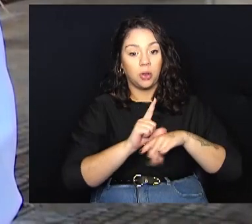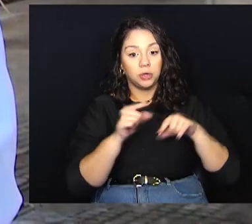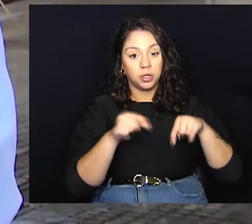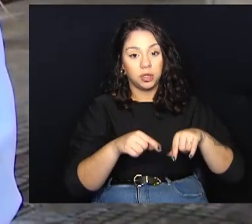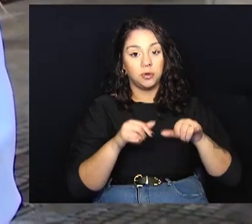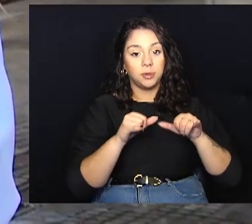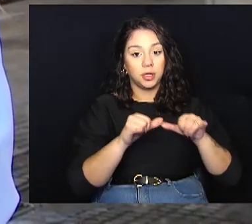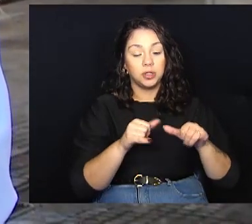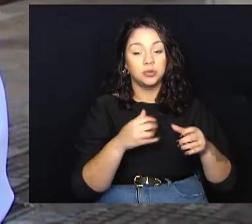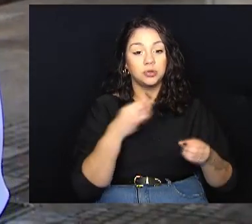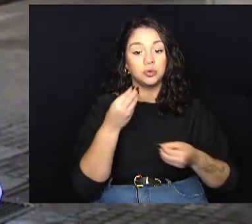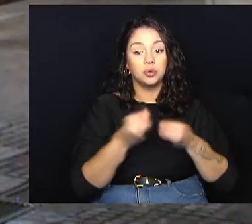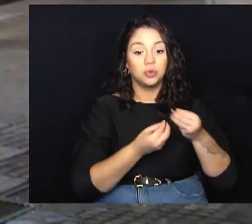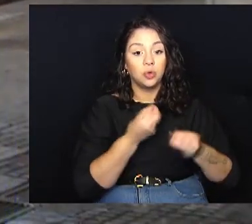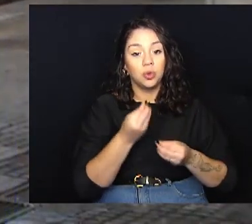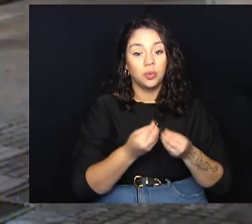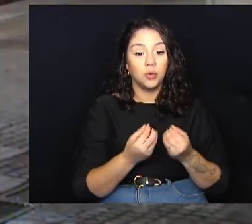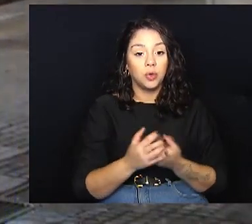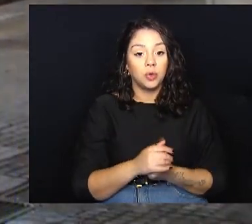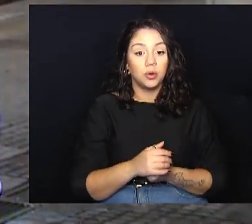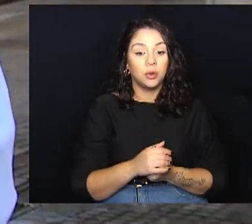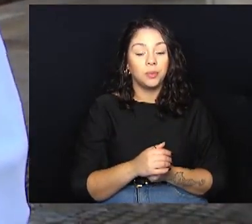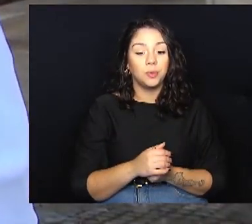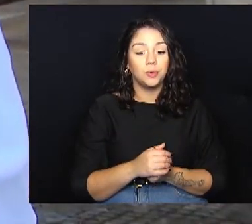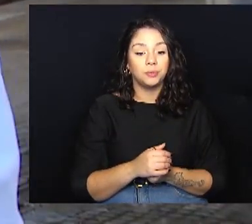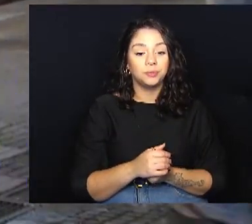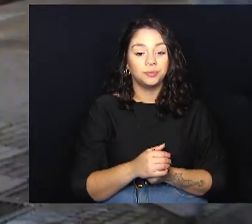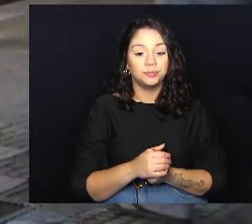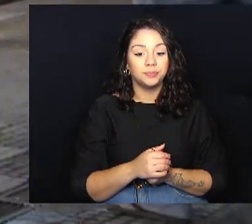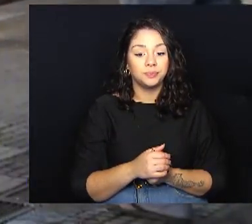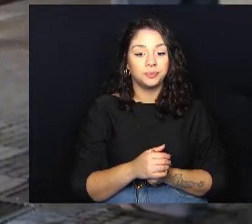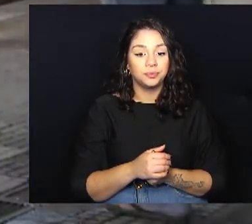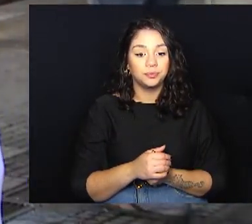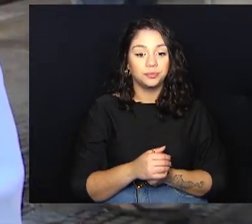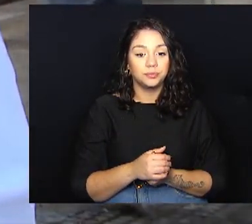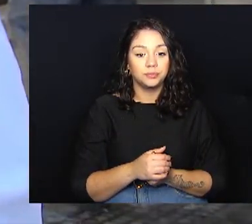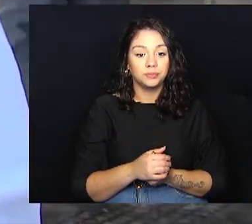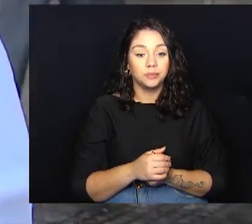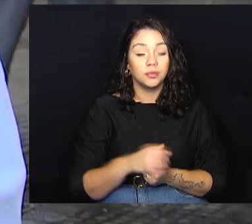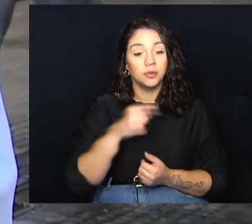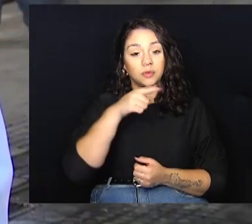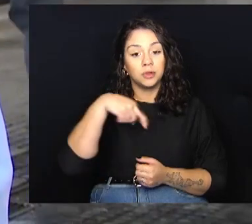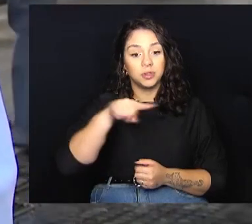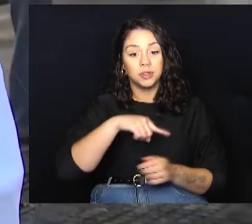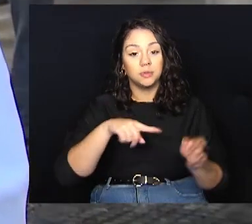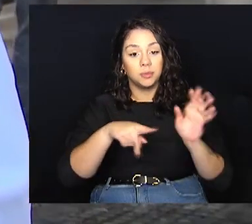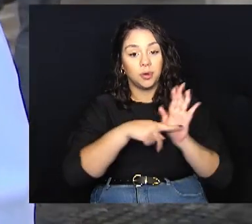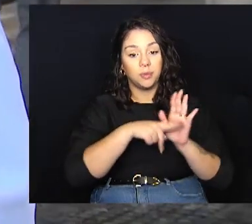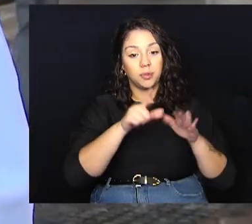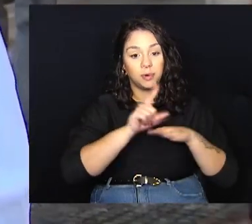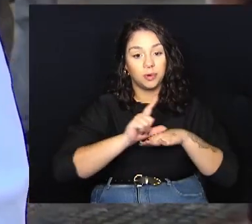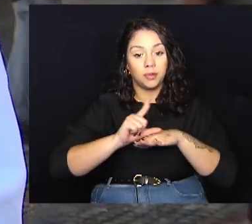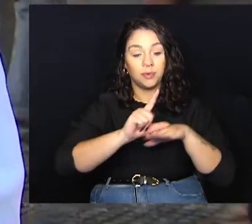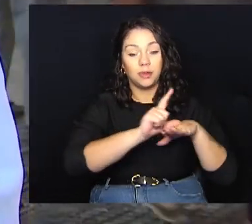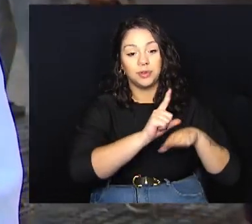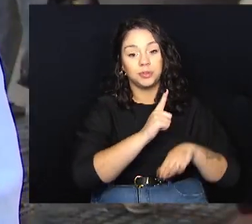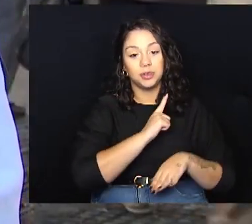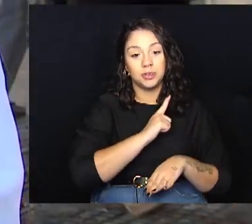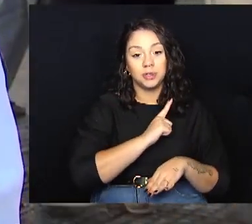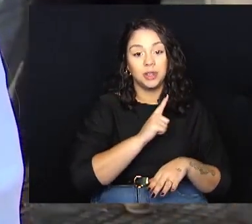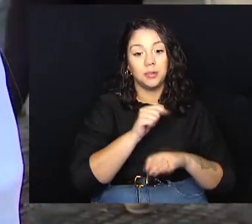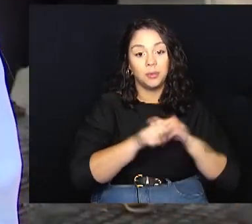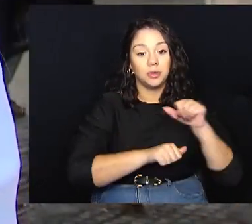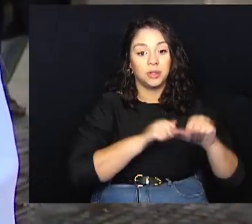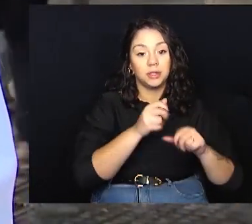como que tá não é repercutindo entre entre vocês proprietários aqui das lojas toda essa